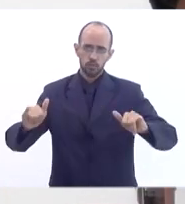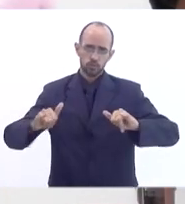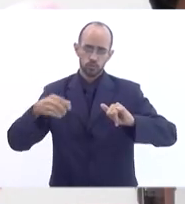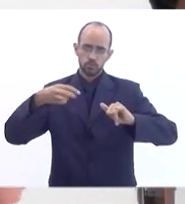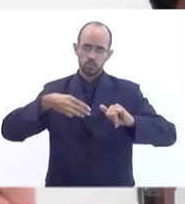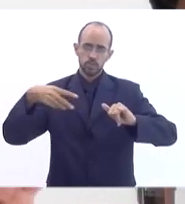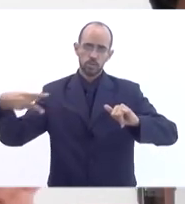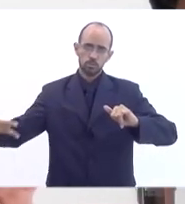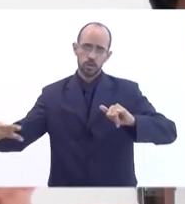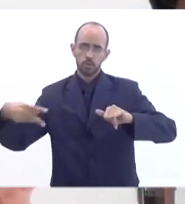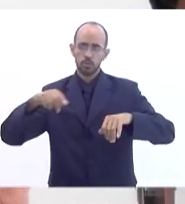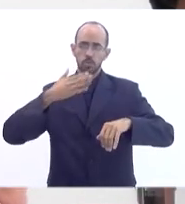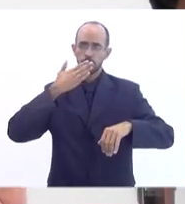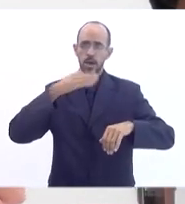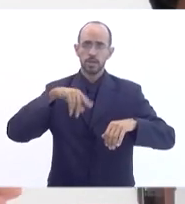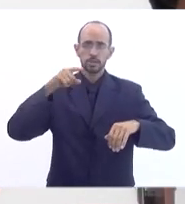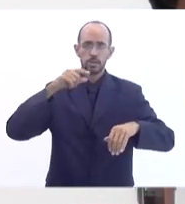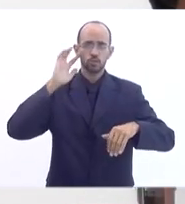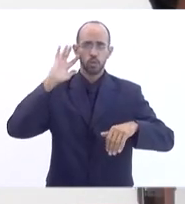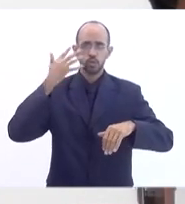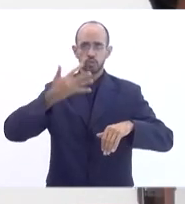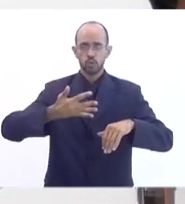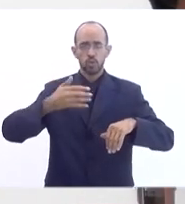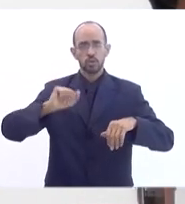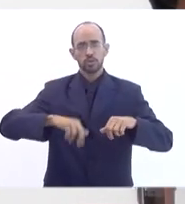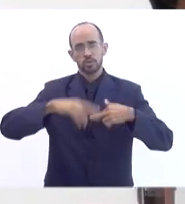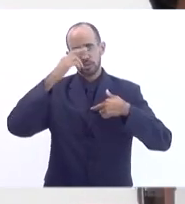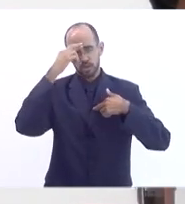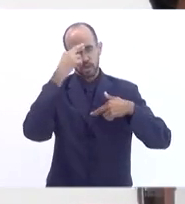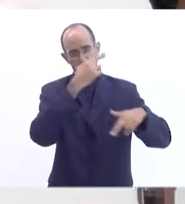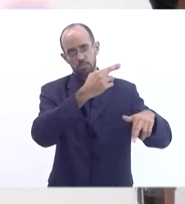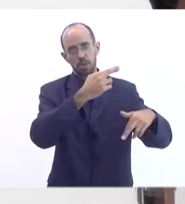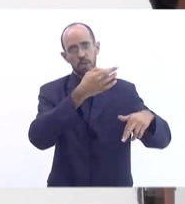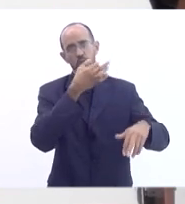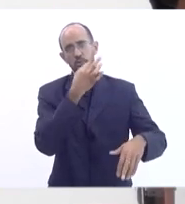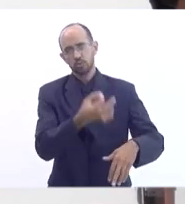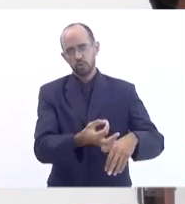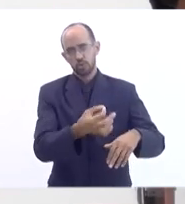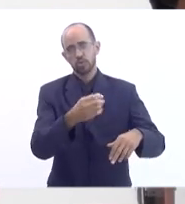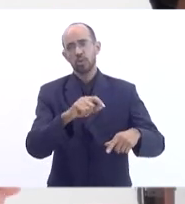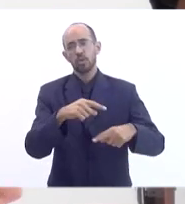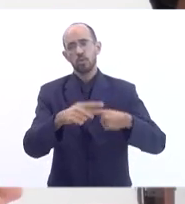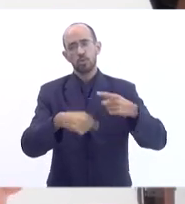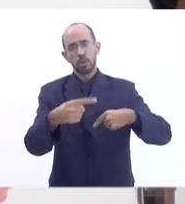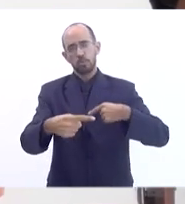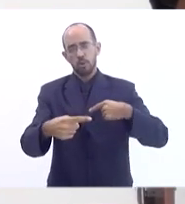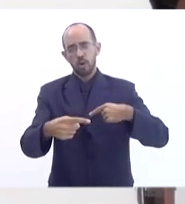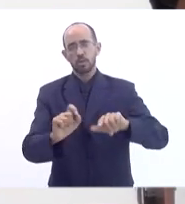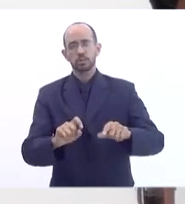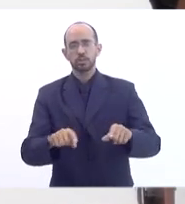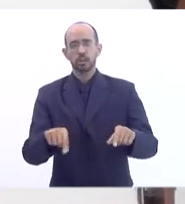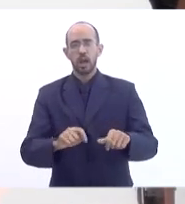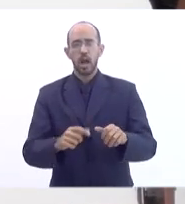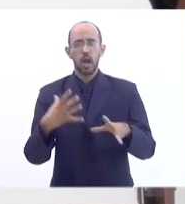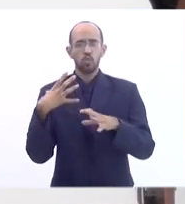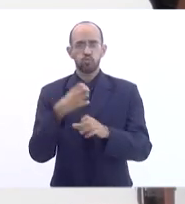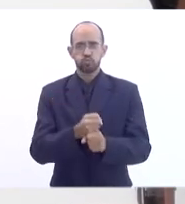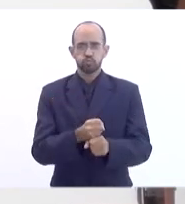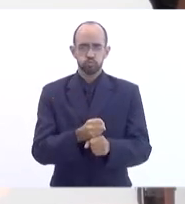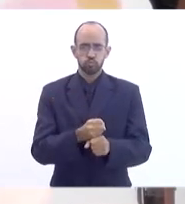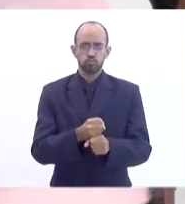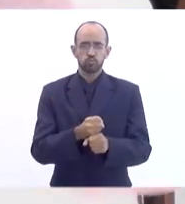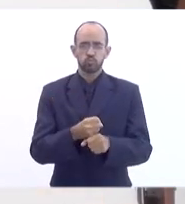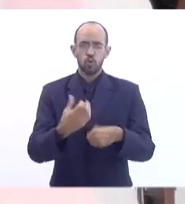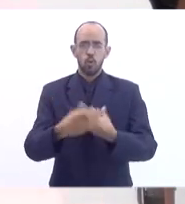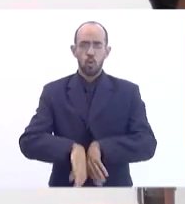Público Quais medidas foram adotadas em cumprimento a recomendação Por conseguinte o resultado atualizado do